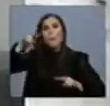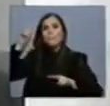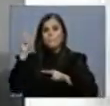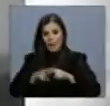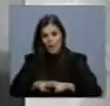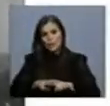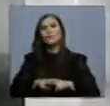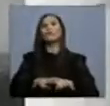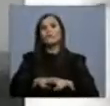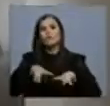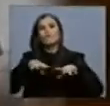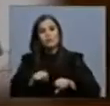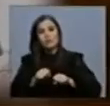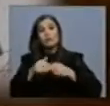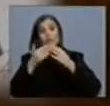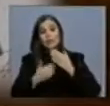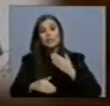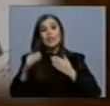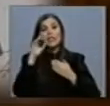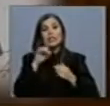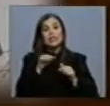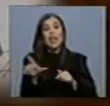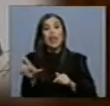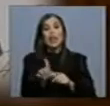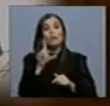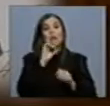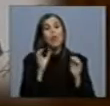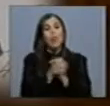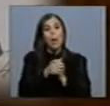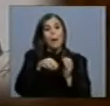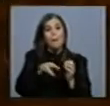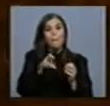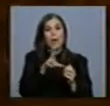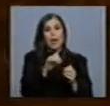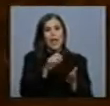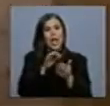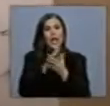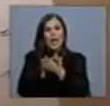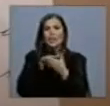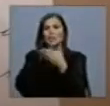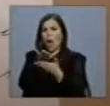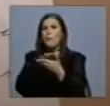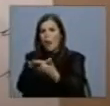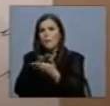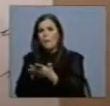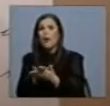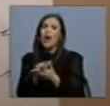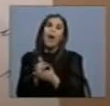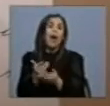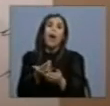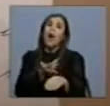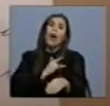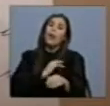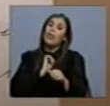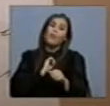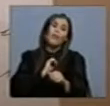boches. A partir desse dia de Lisboa, a mulher Maria escreve-lhe incansavelmente. Meu querido Óscar,